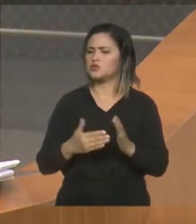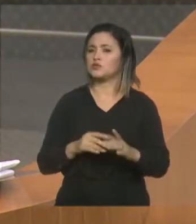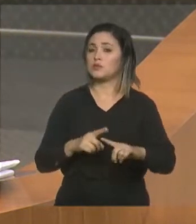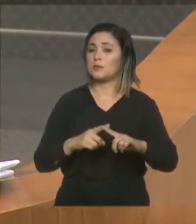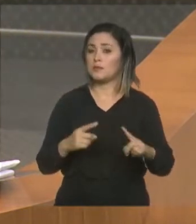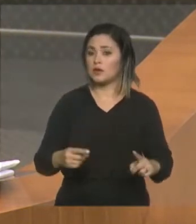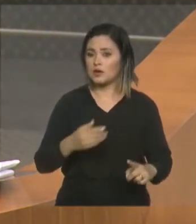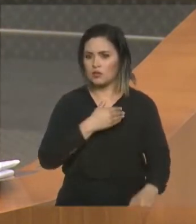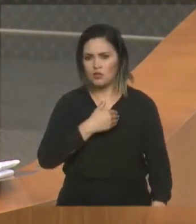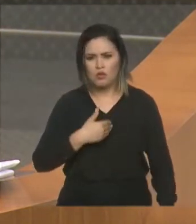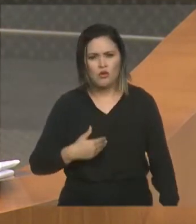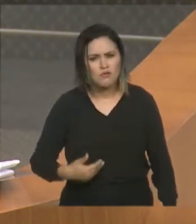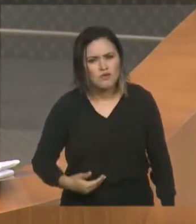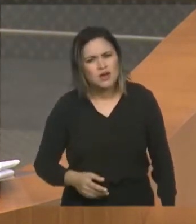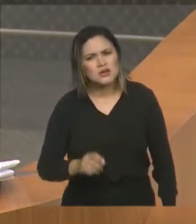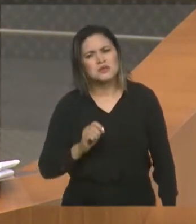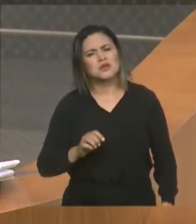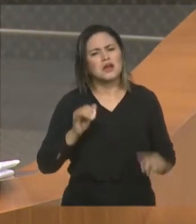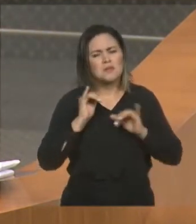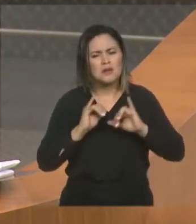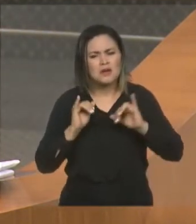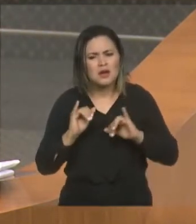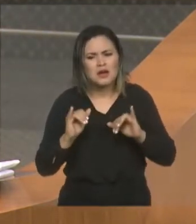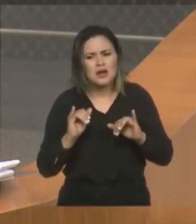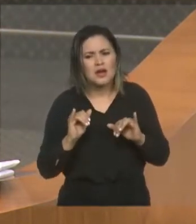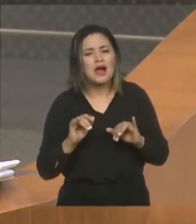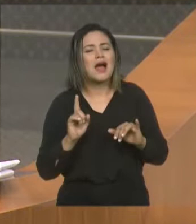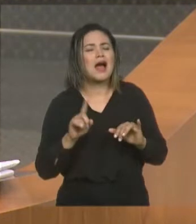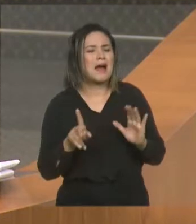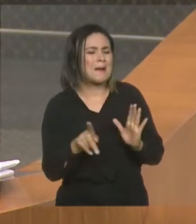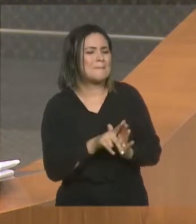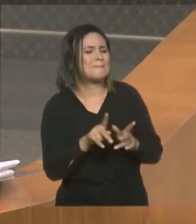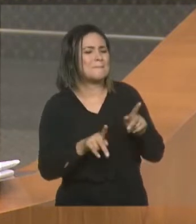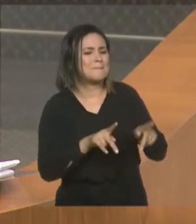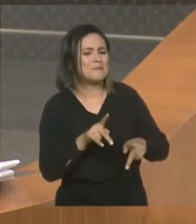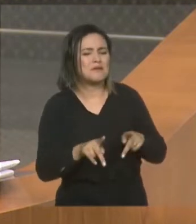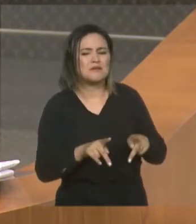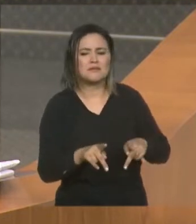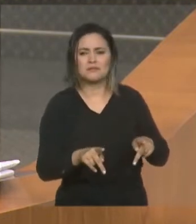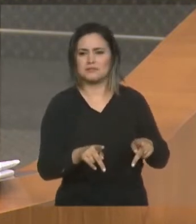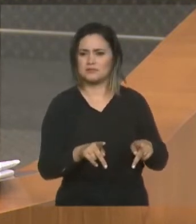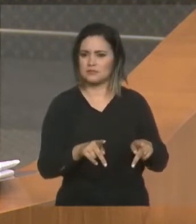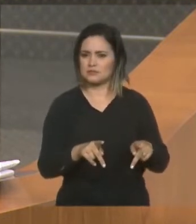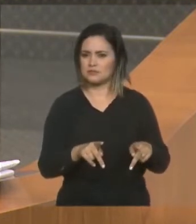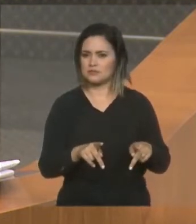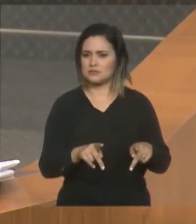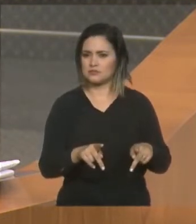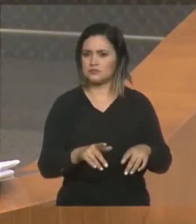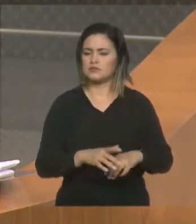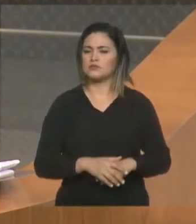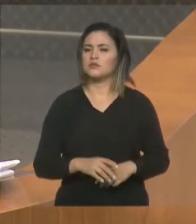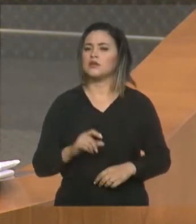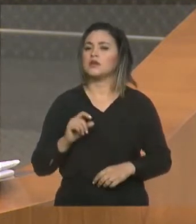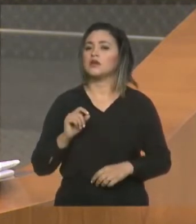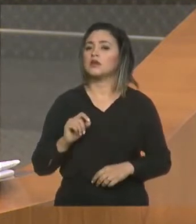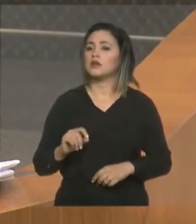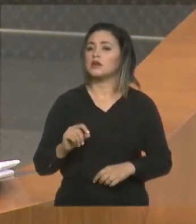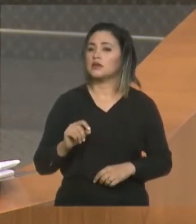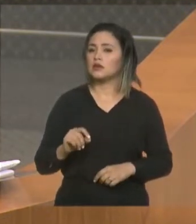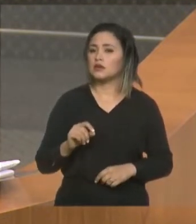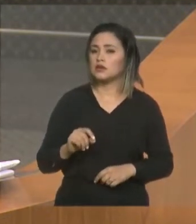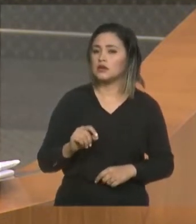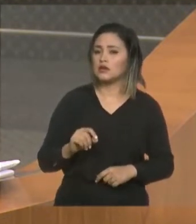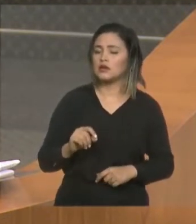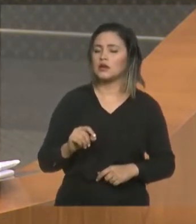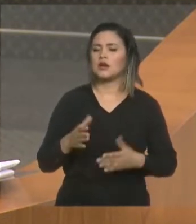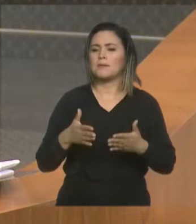diz governo do povo, que pugna lá em Brasília contra os ganhos históricos, no caso da Previdência, que pediu